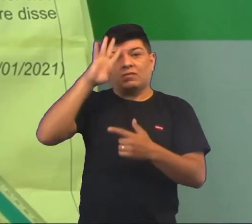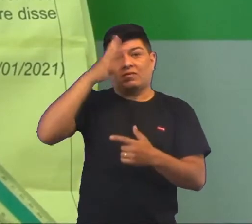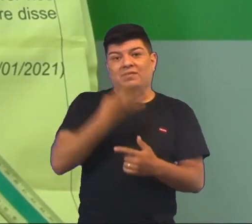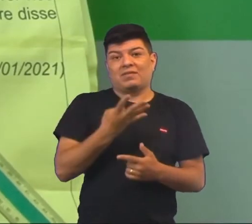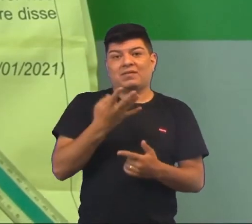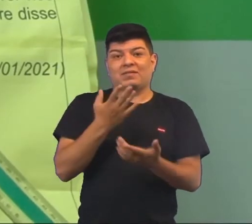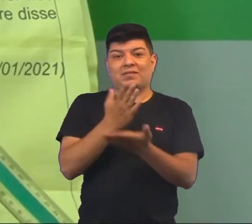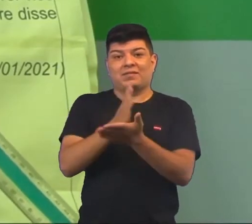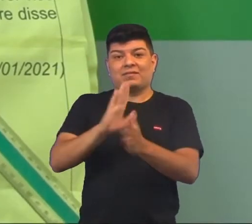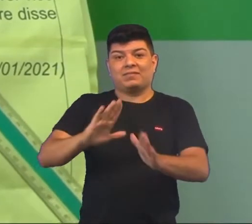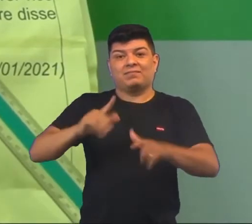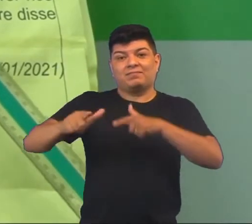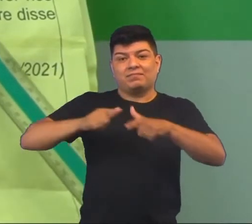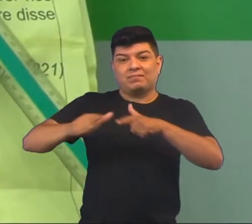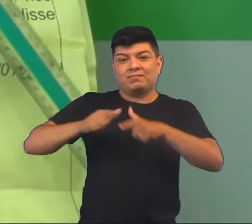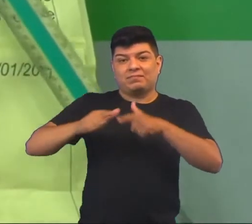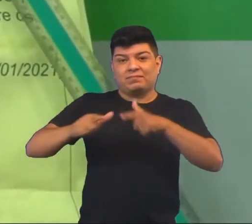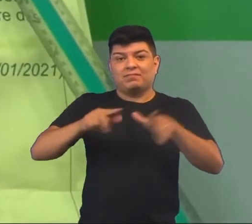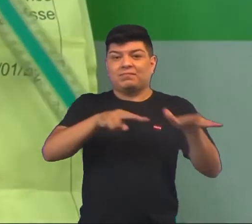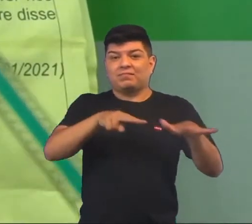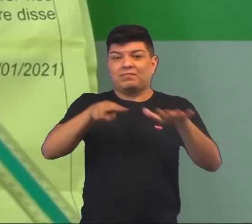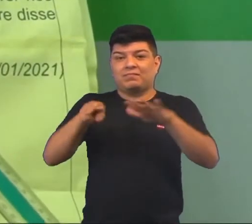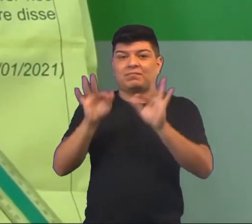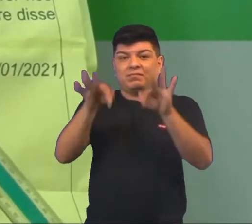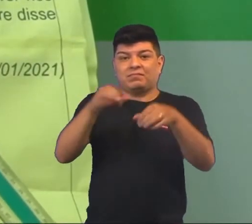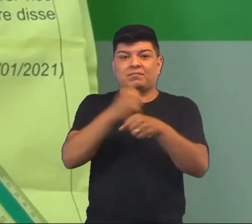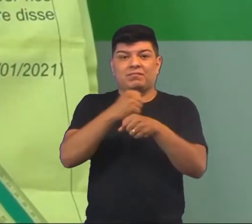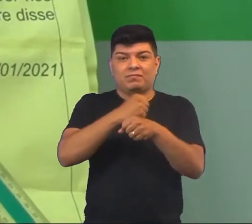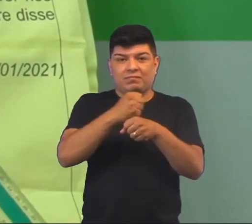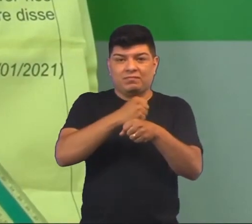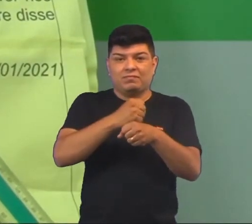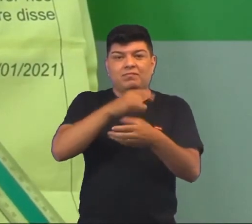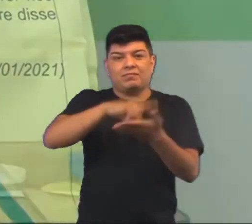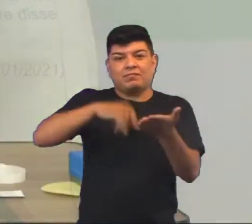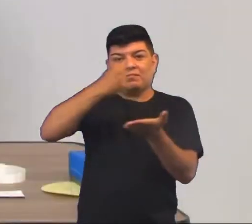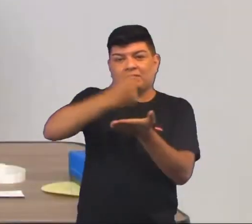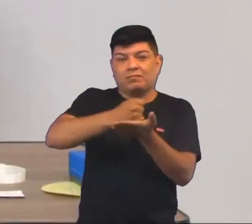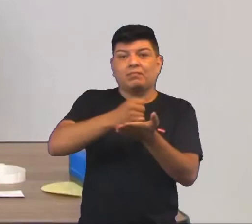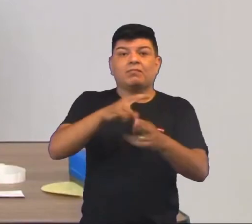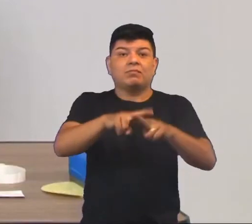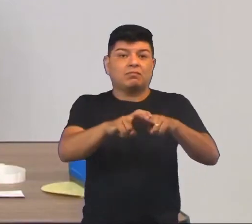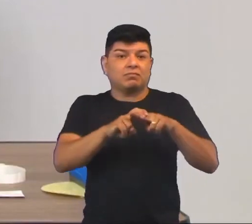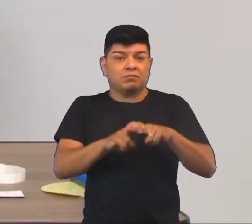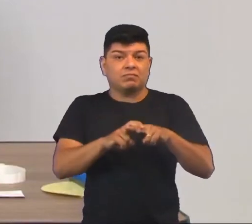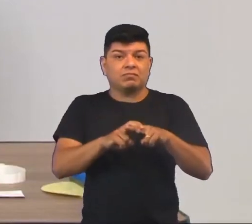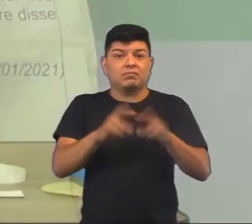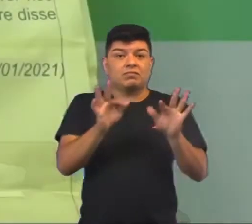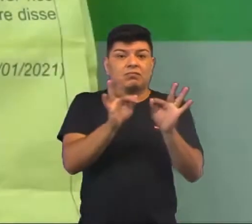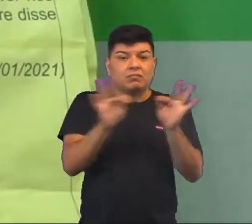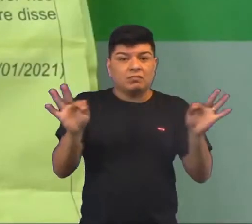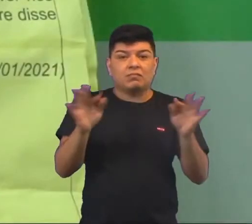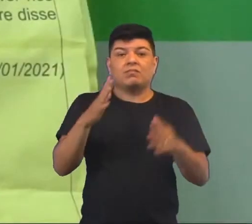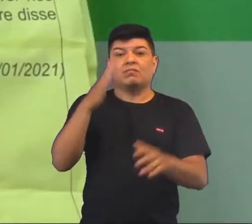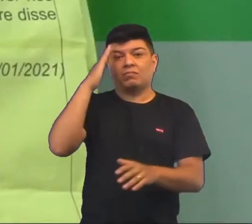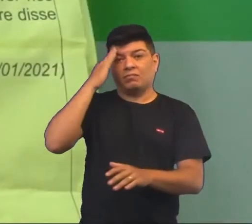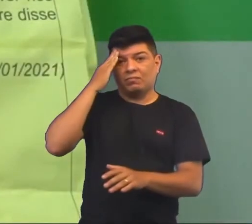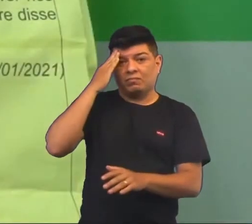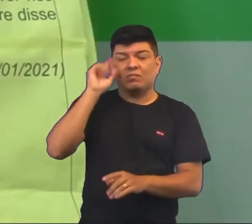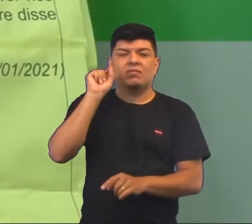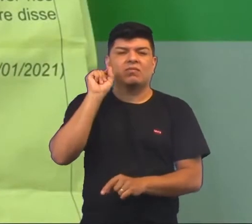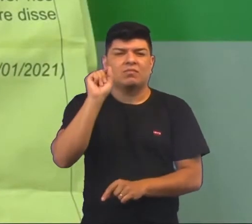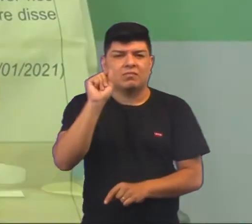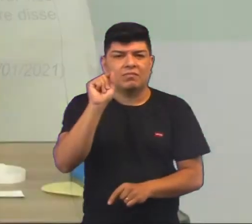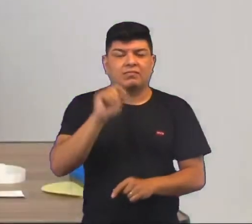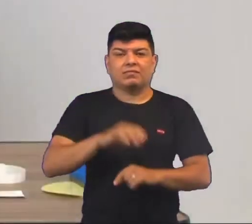decide encerrar seu trabalho com programas semanais em seu último ano de contrato. Então, com essa frase, dá para mim entender